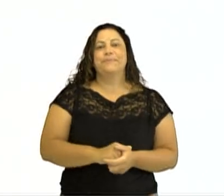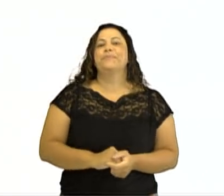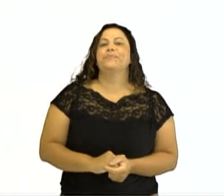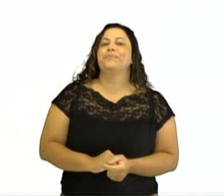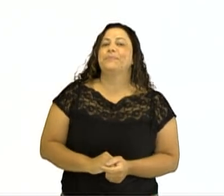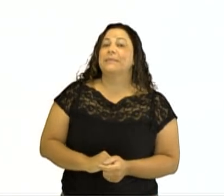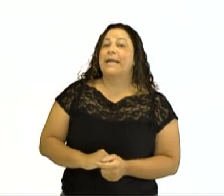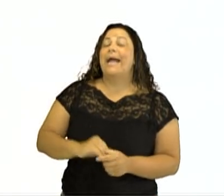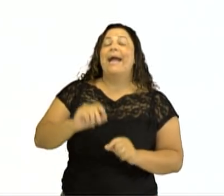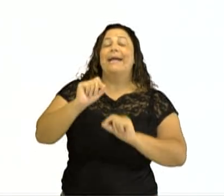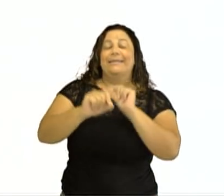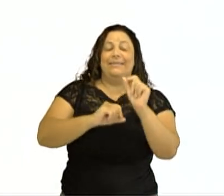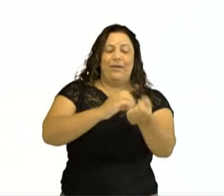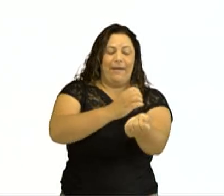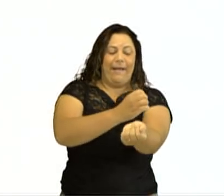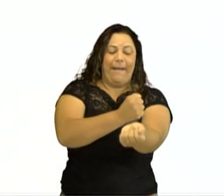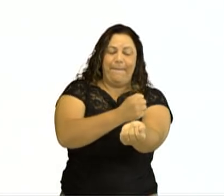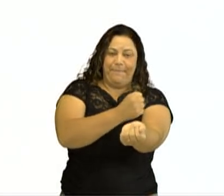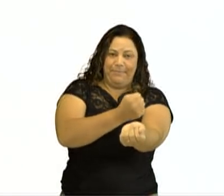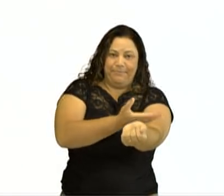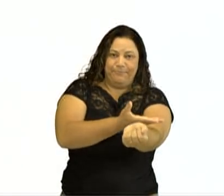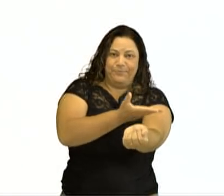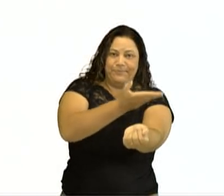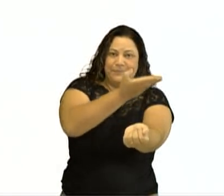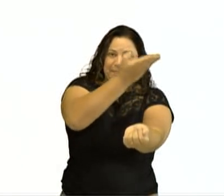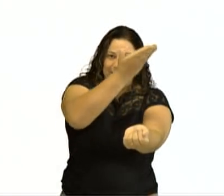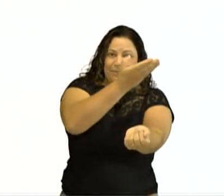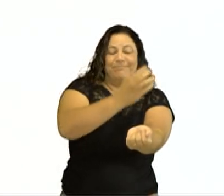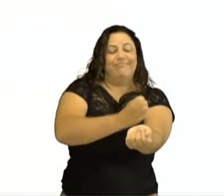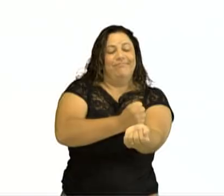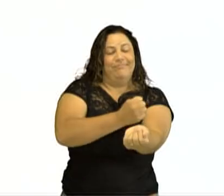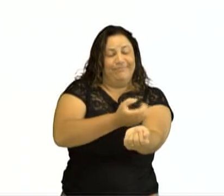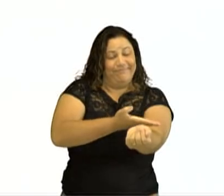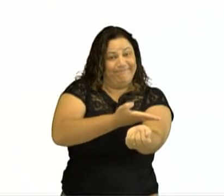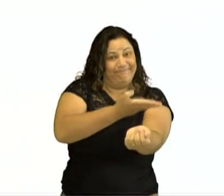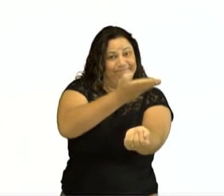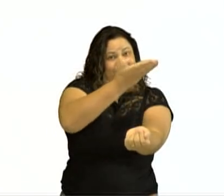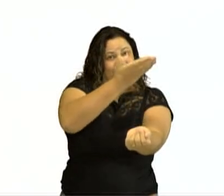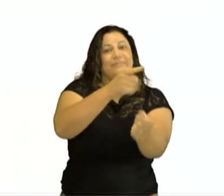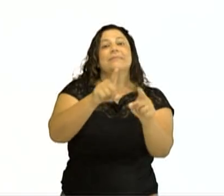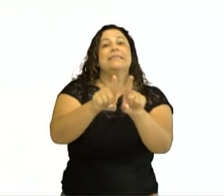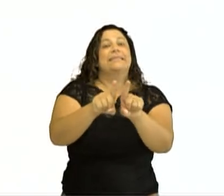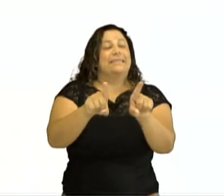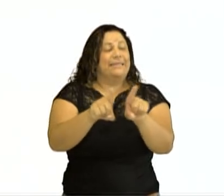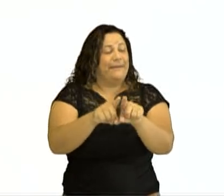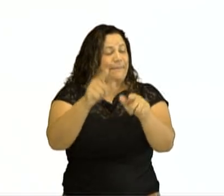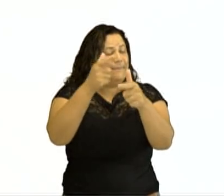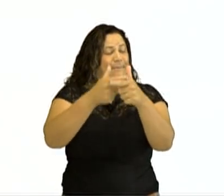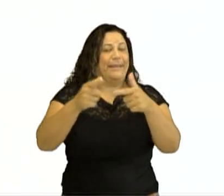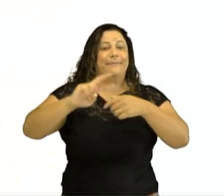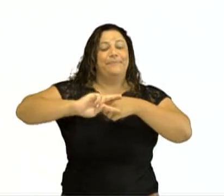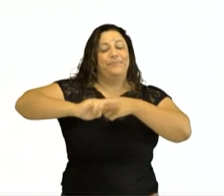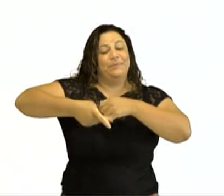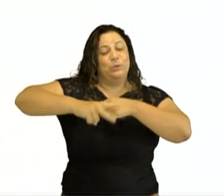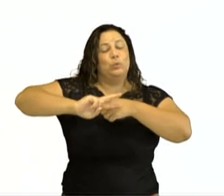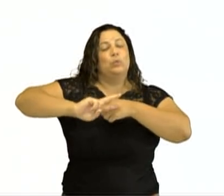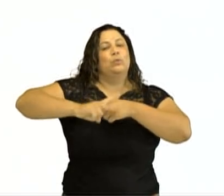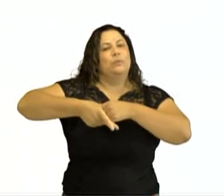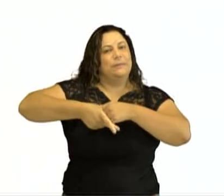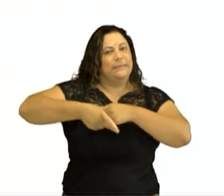Hipertensão, que é a pressão elevada. Então, essa pressão elevada também trará consequências para o